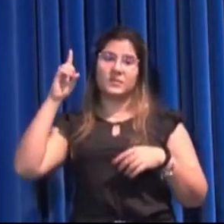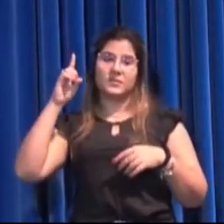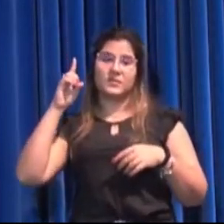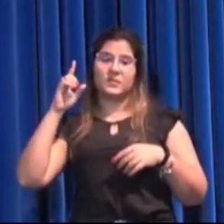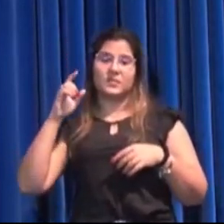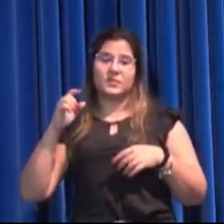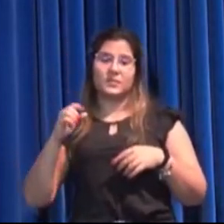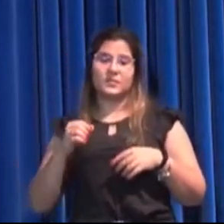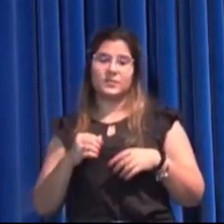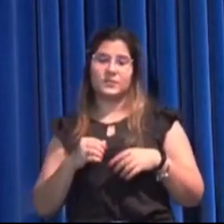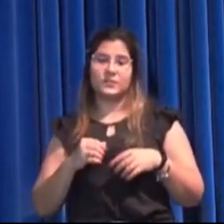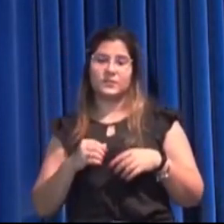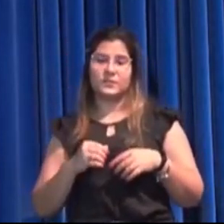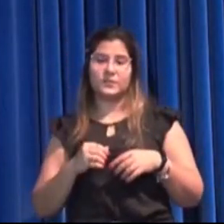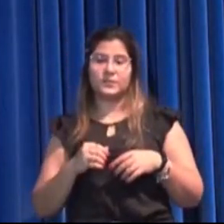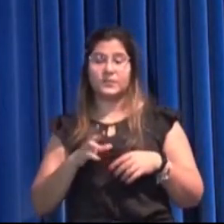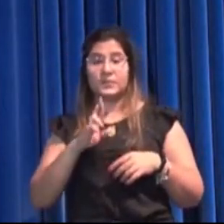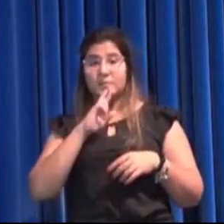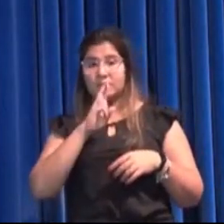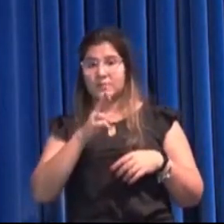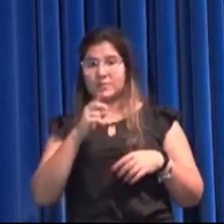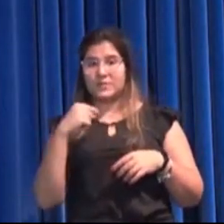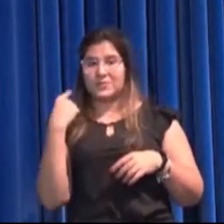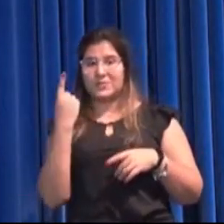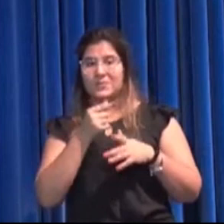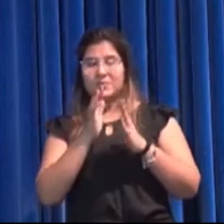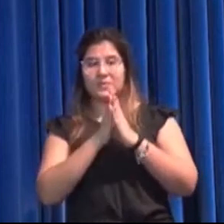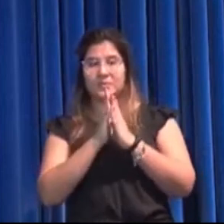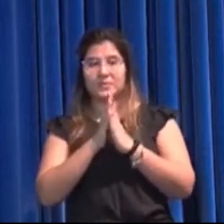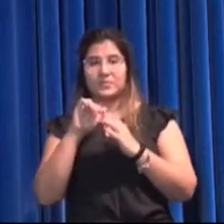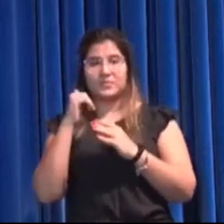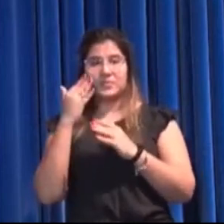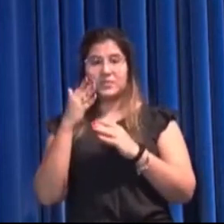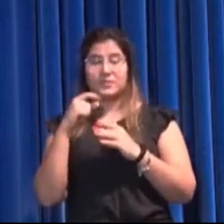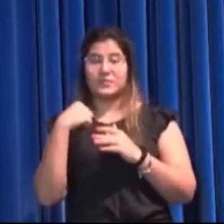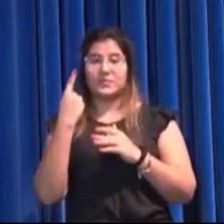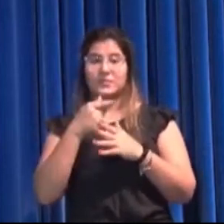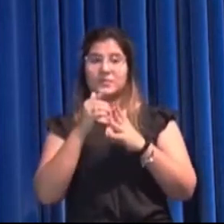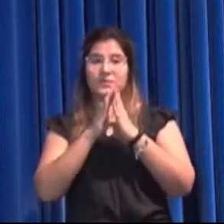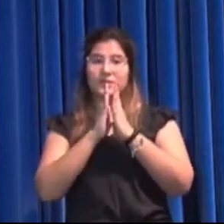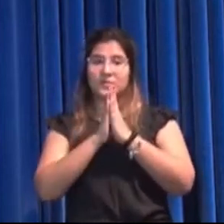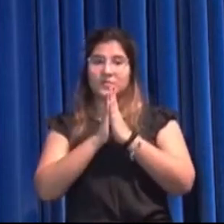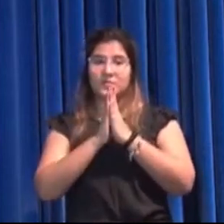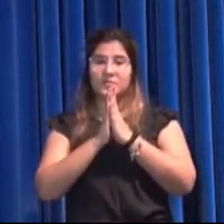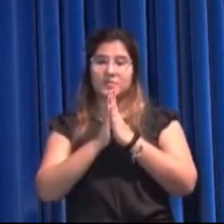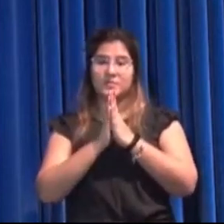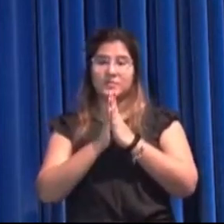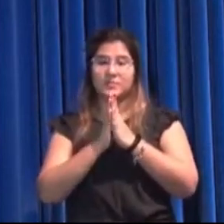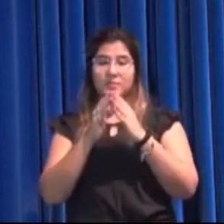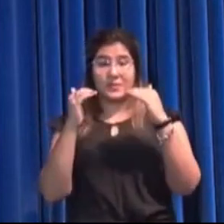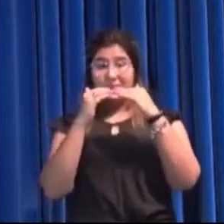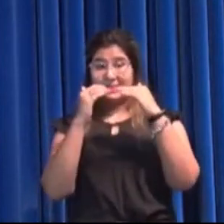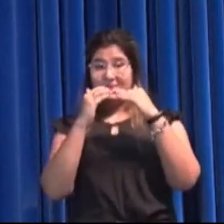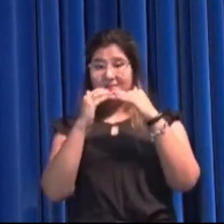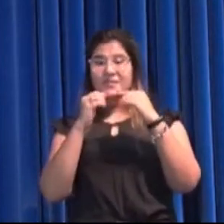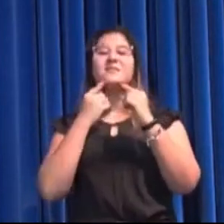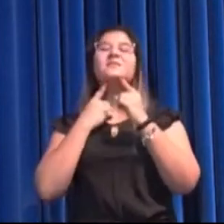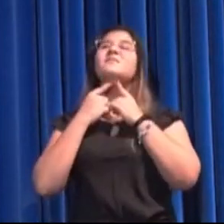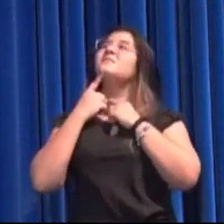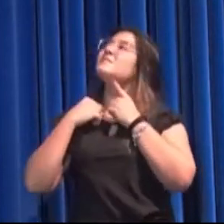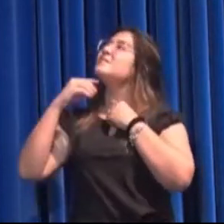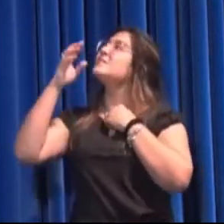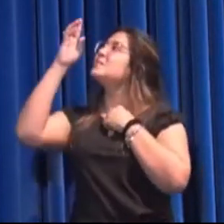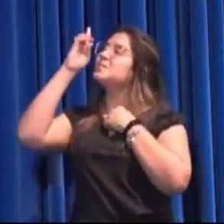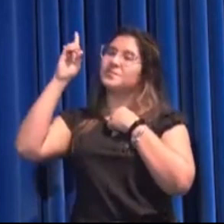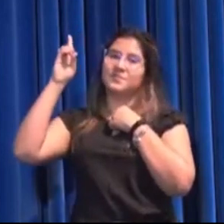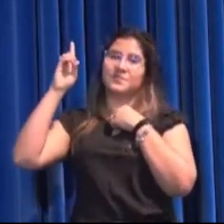às nossas orações? Quando as nossas orações coincidem com a vontade dEle. Só que nós não